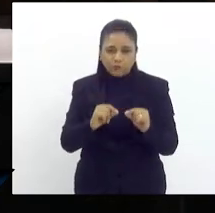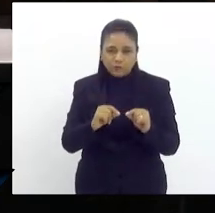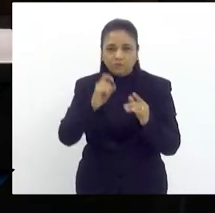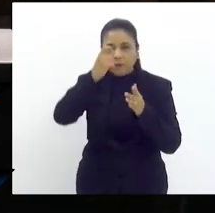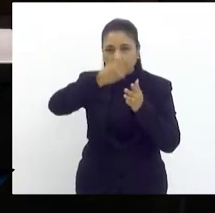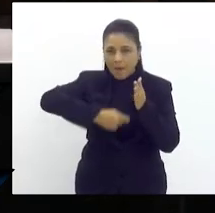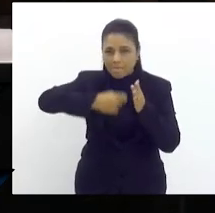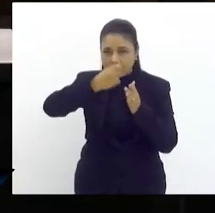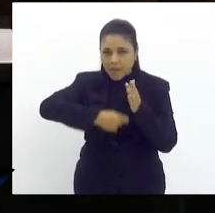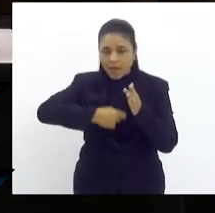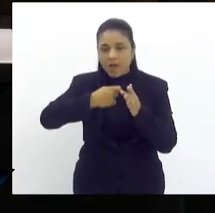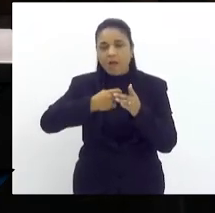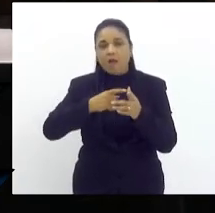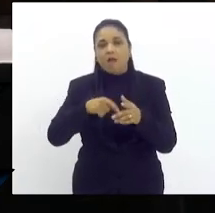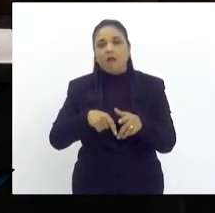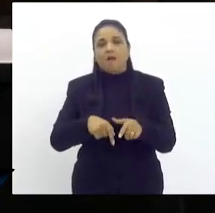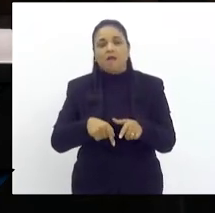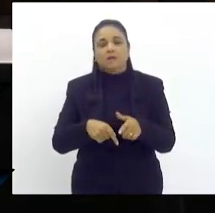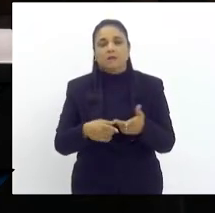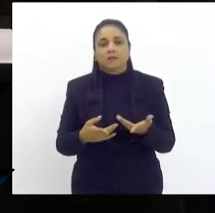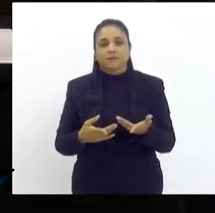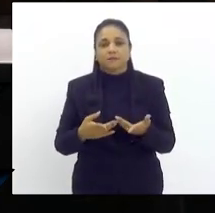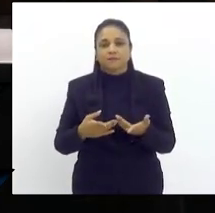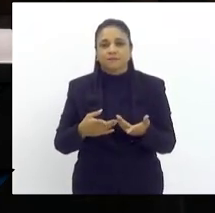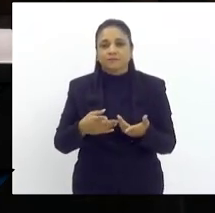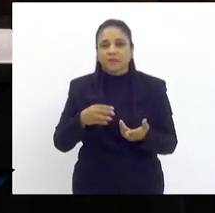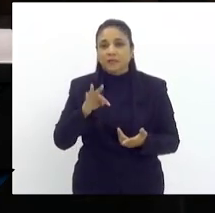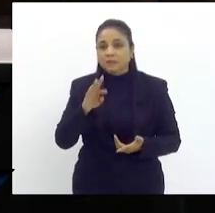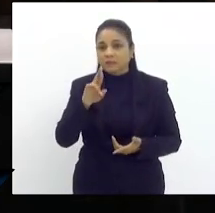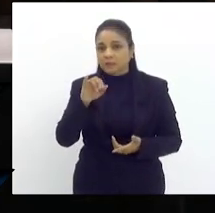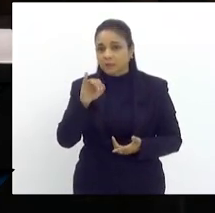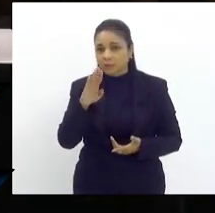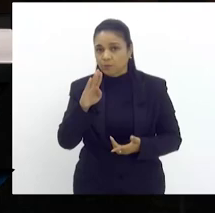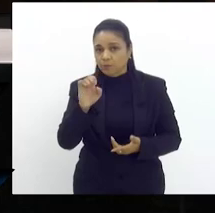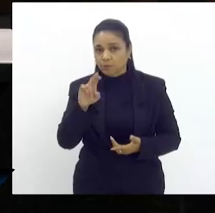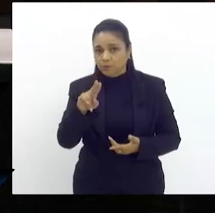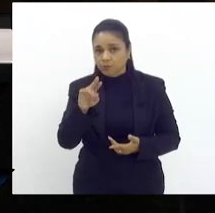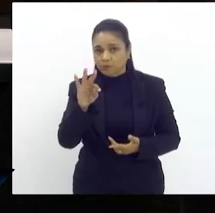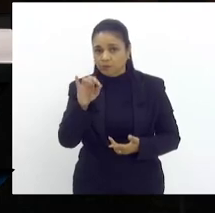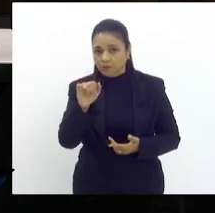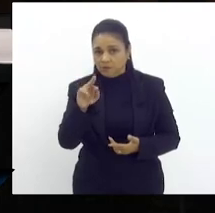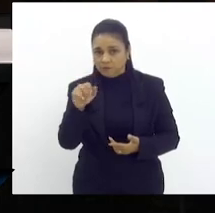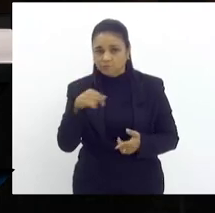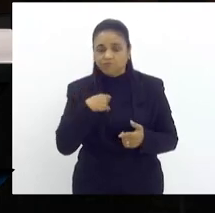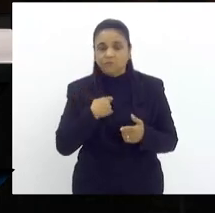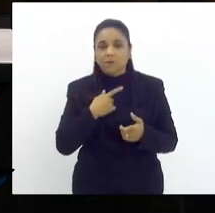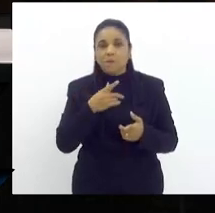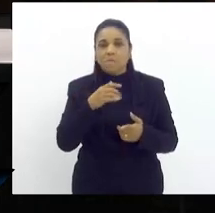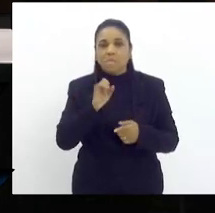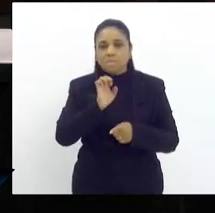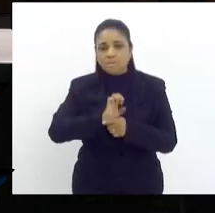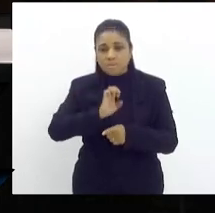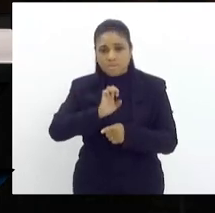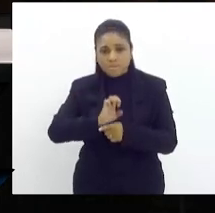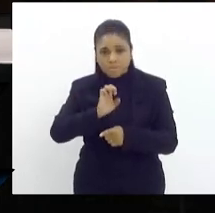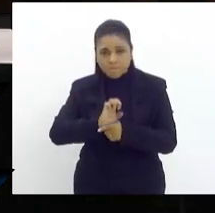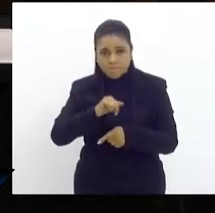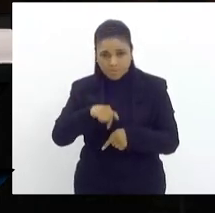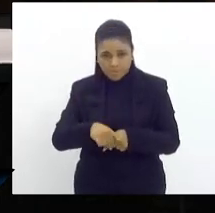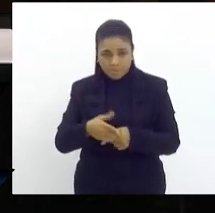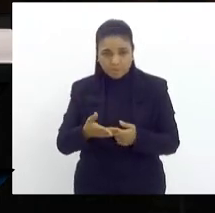na desburocratização do Estado né do tirar essa mão pesada do Estado sobre